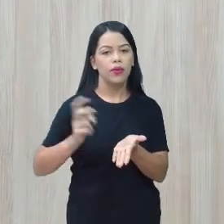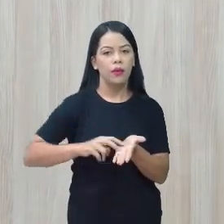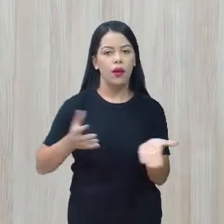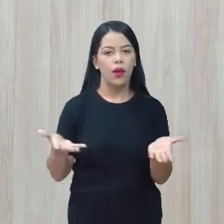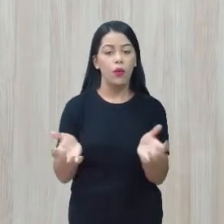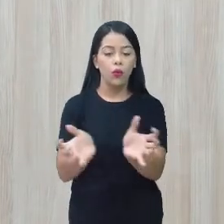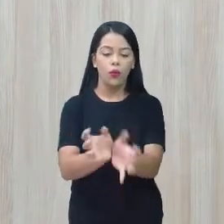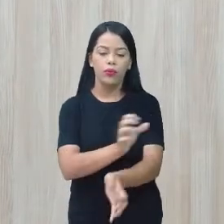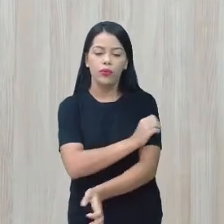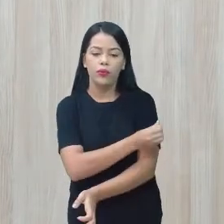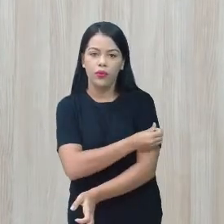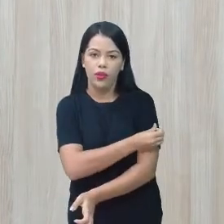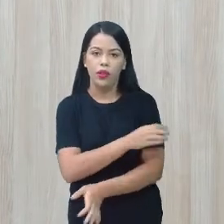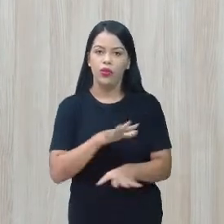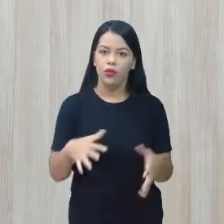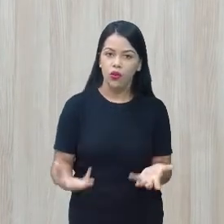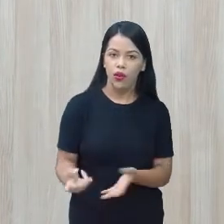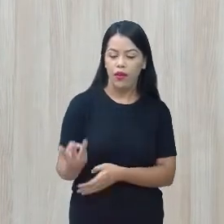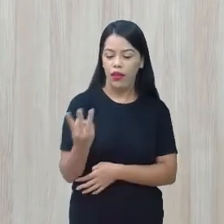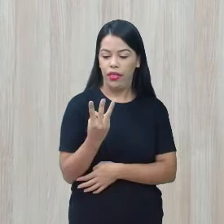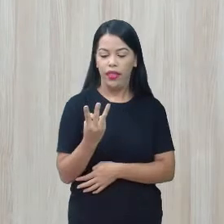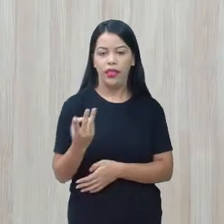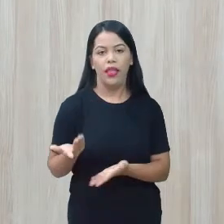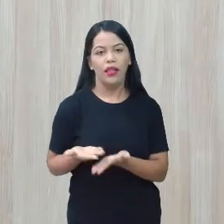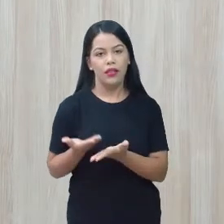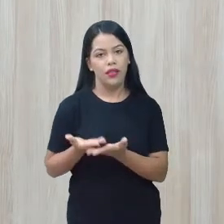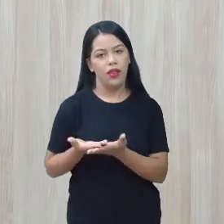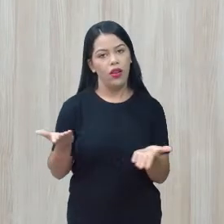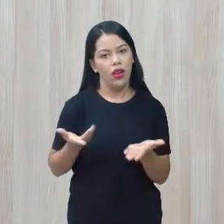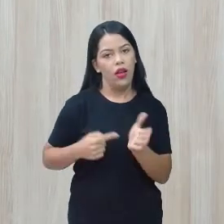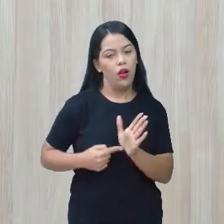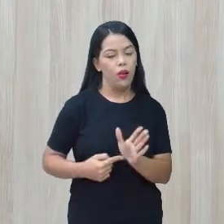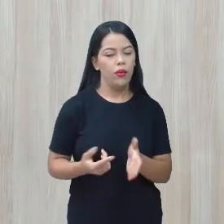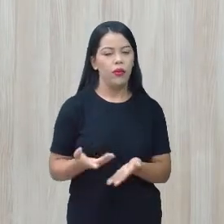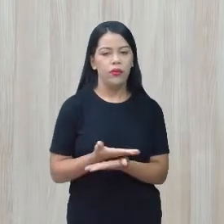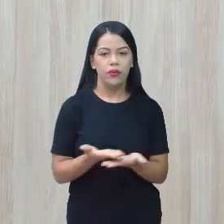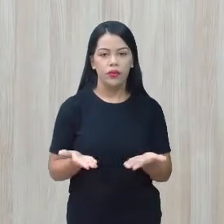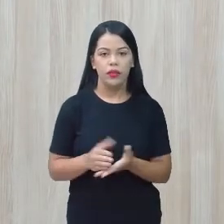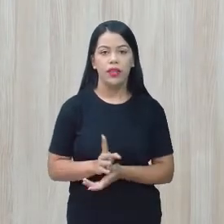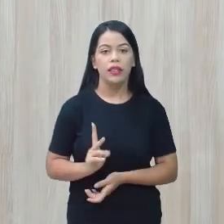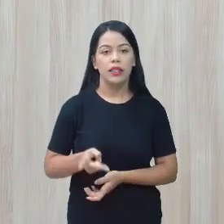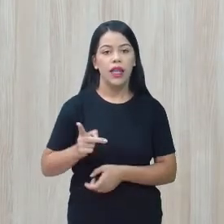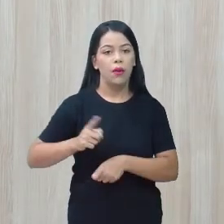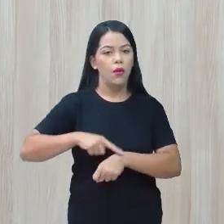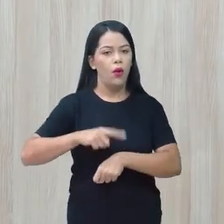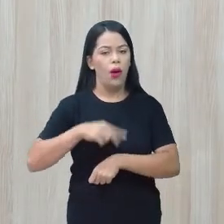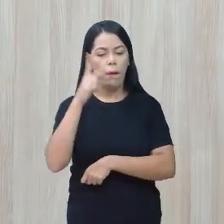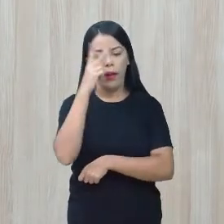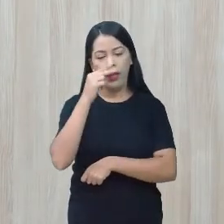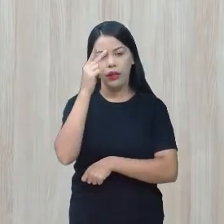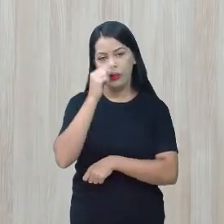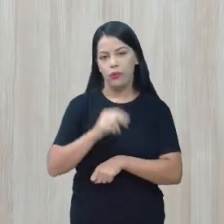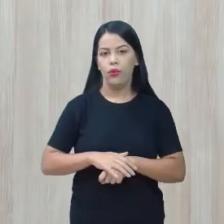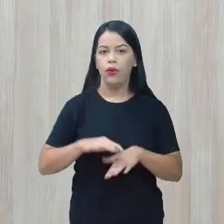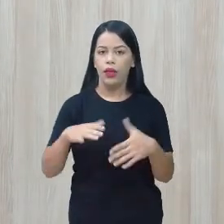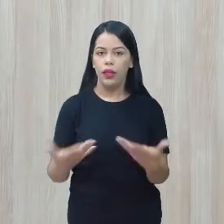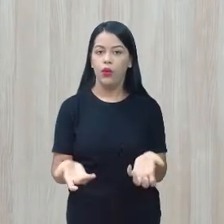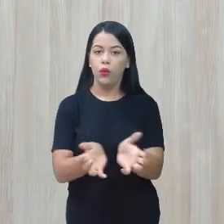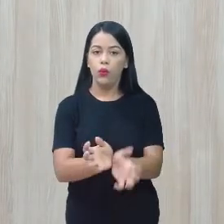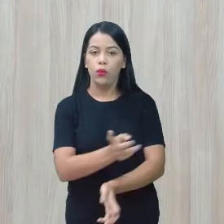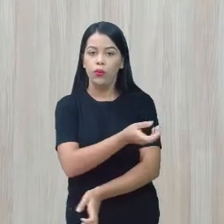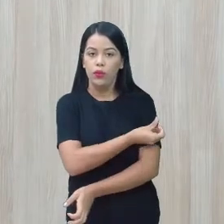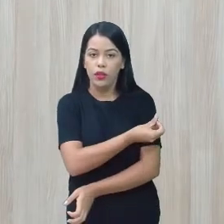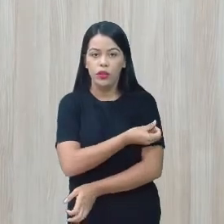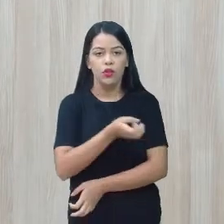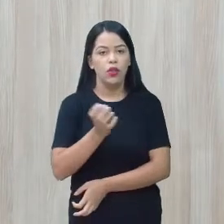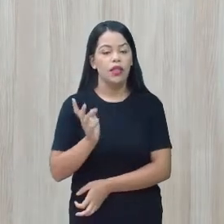para os sextos anos, esse trio de aulas que os professores estão trazendo aqui para vocês, sempre no mesmo horário, né? E o pessoal do sexto ano